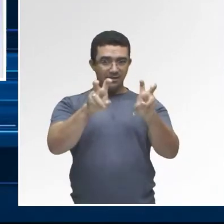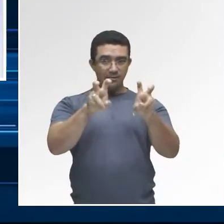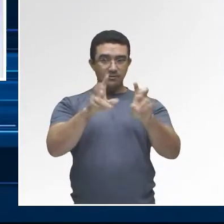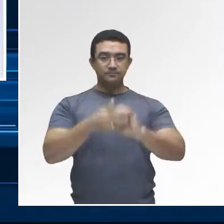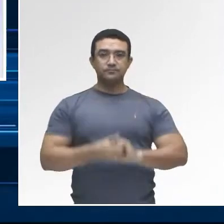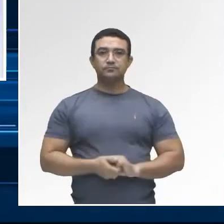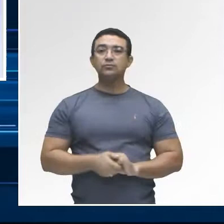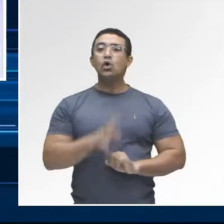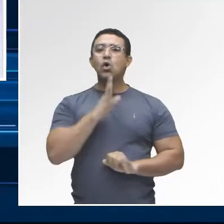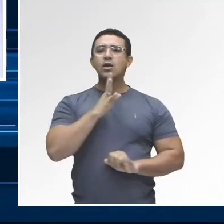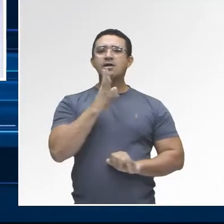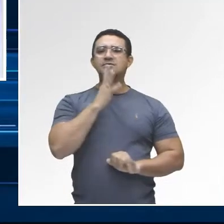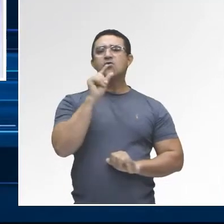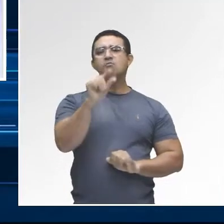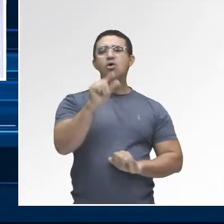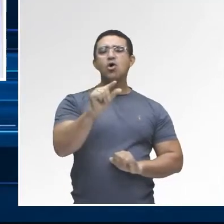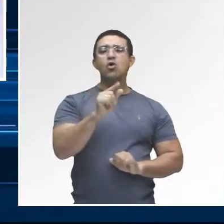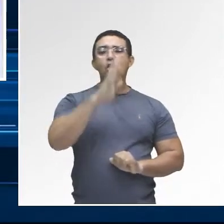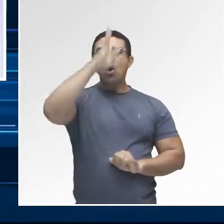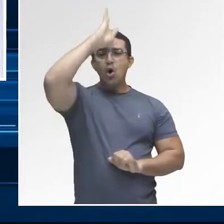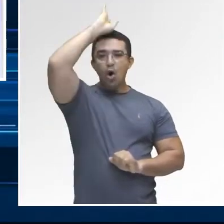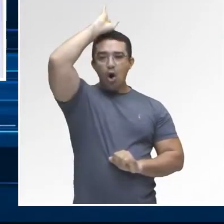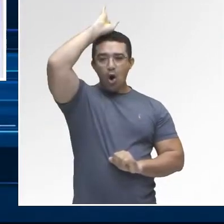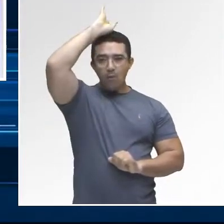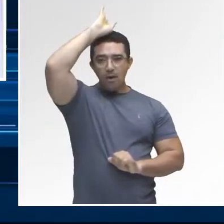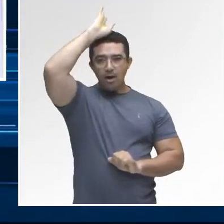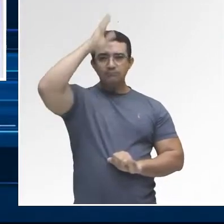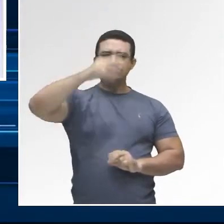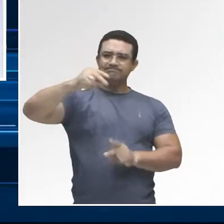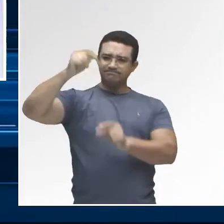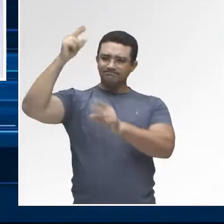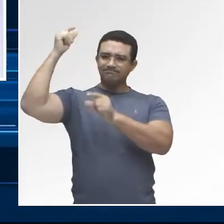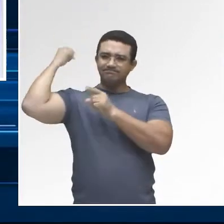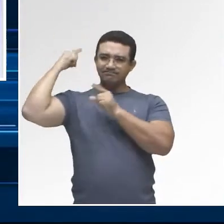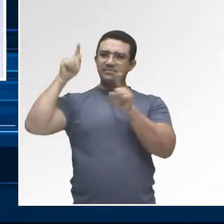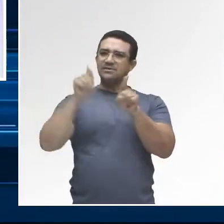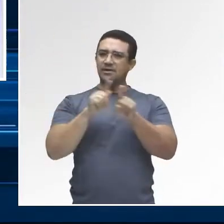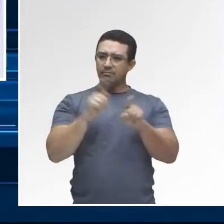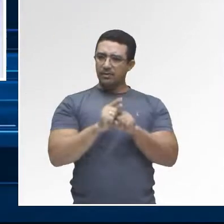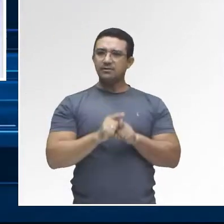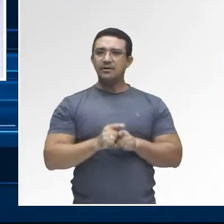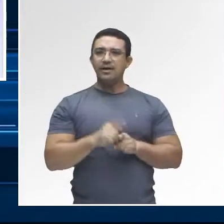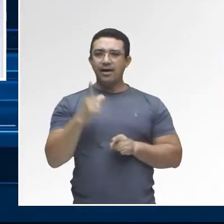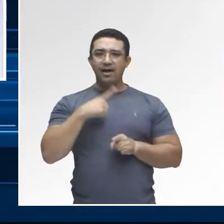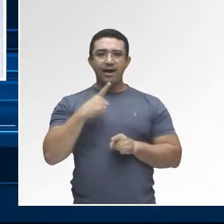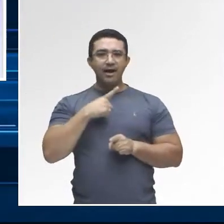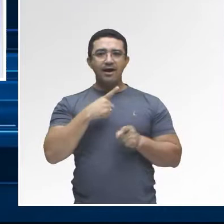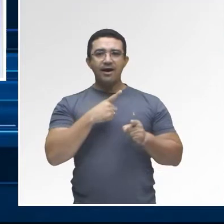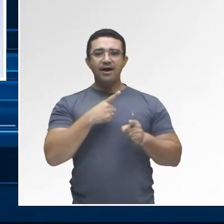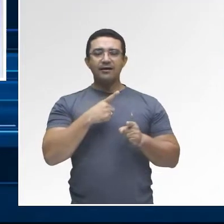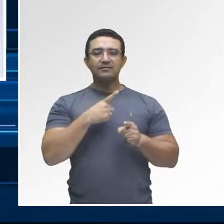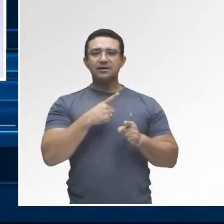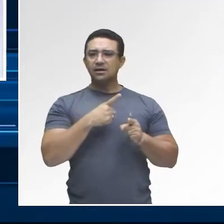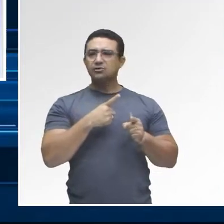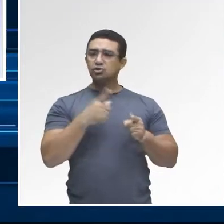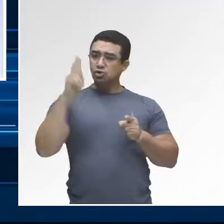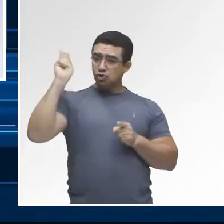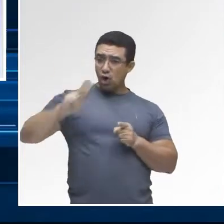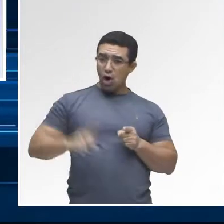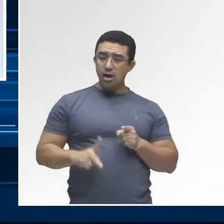conhecer Roma Antiga. Roma que vai ter uma ligação muito próxima com os gregos, a gente vai conseguir perceber isso principalmente